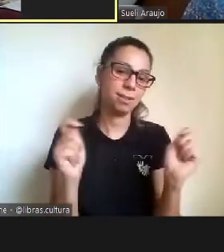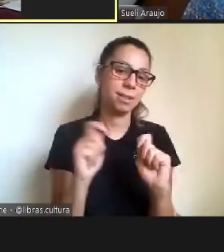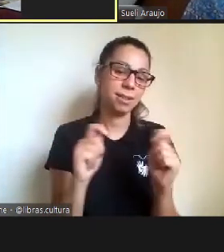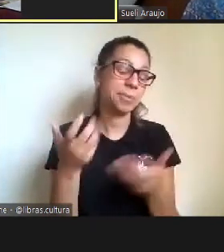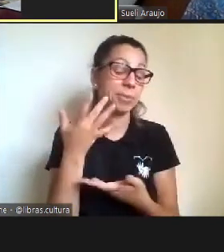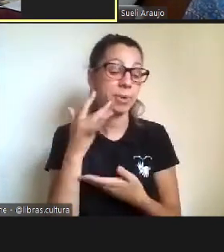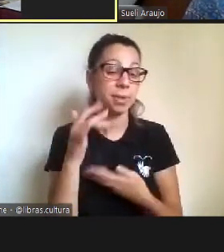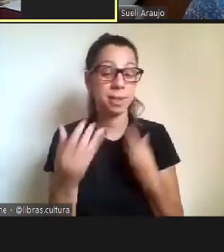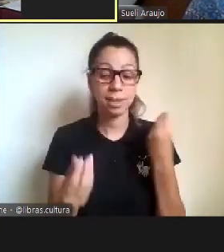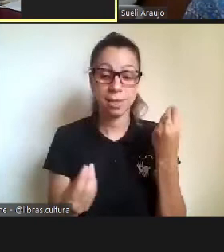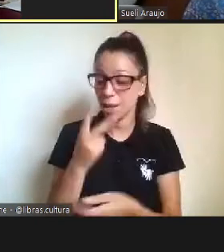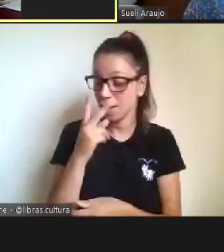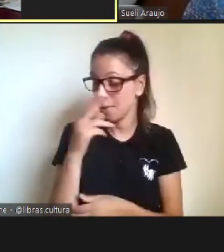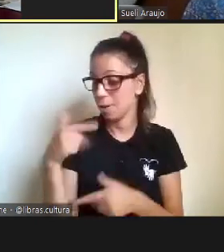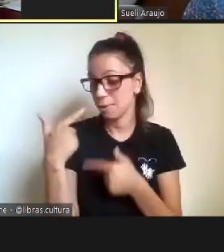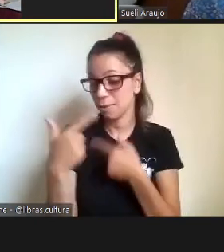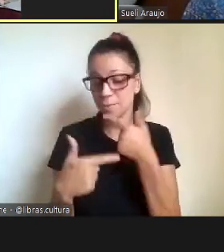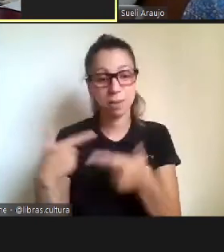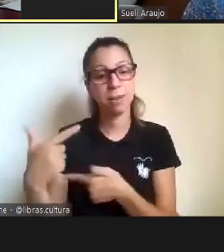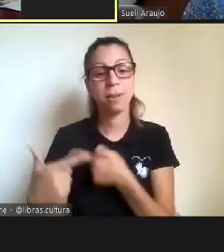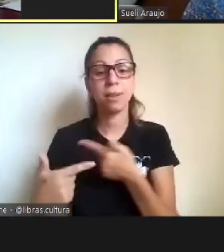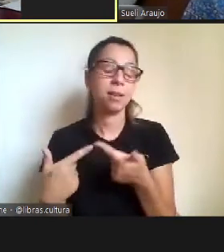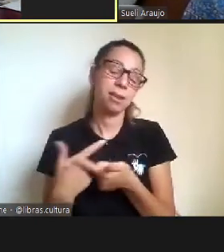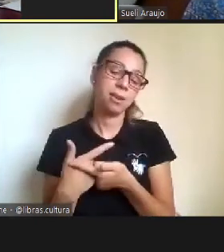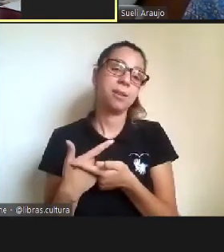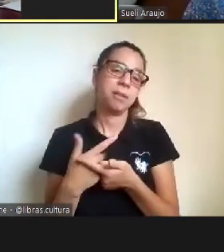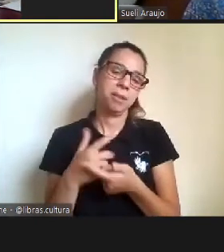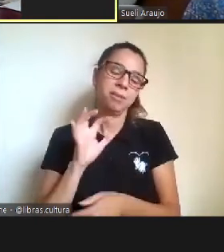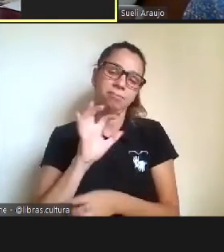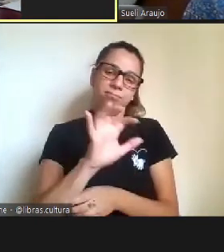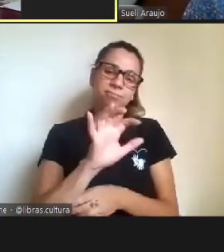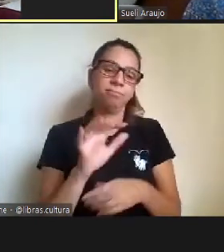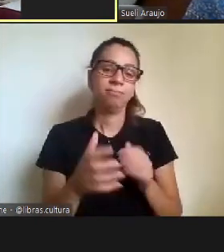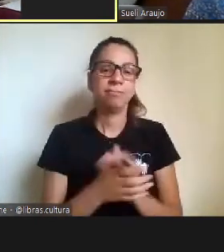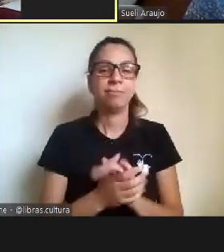acho que o meu trabalho foi muito sobre isso, não sei...